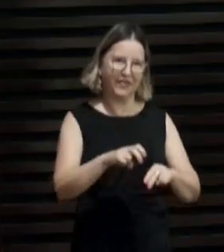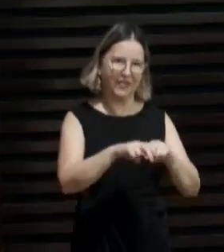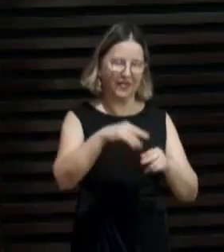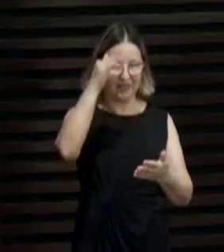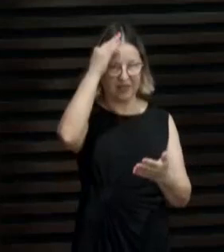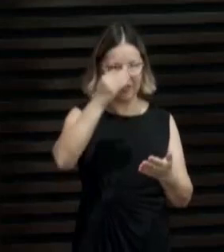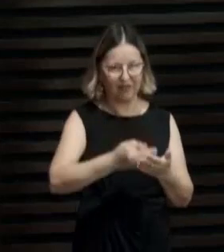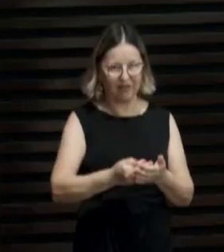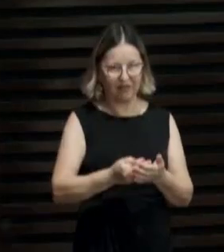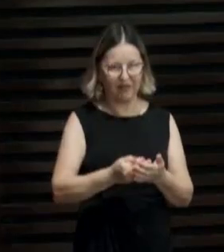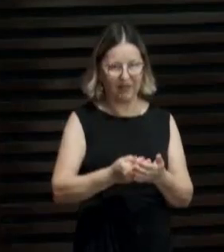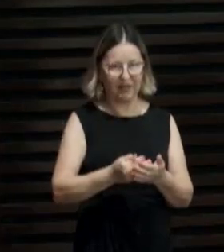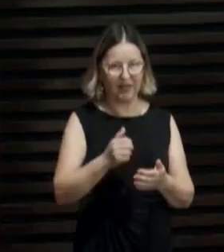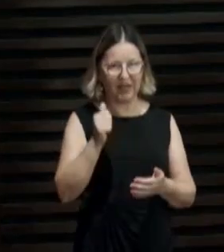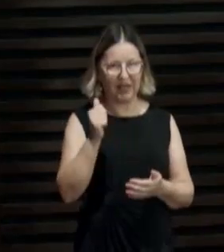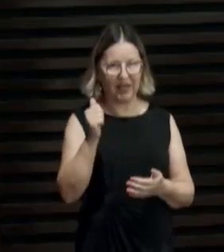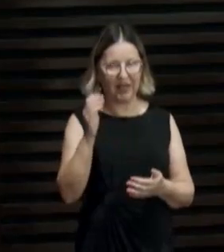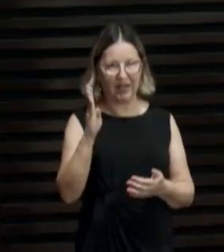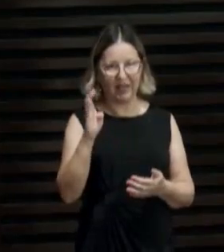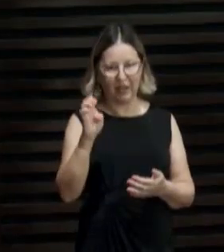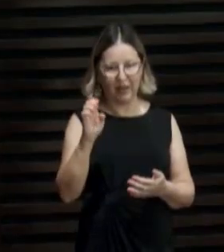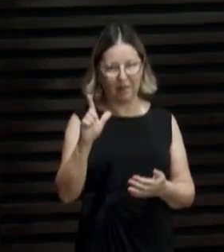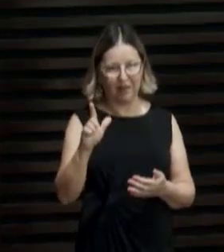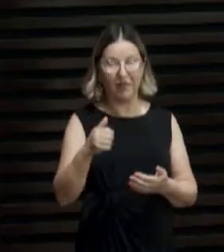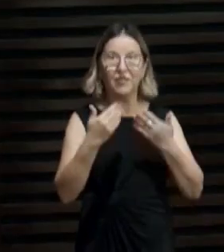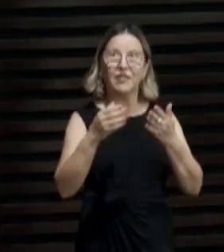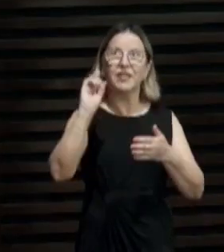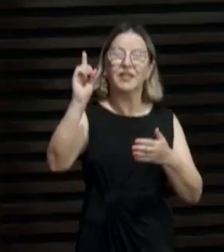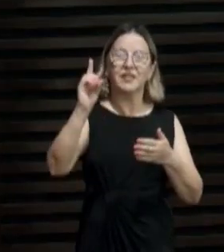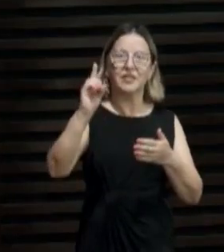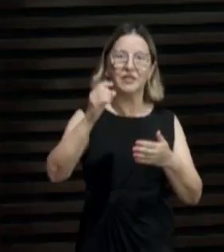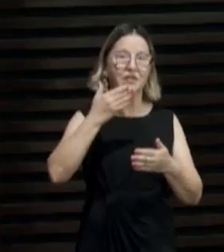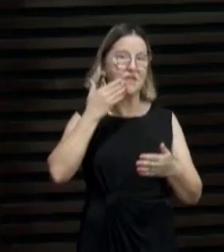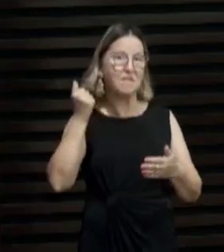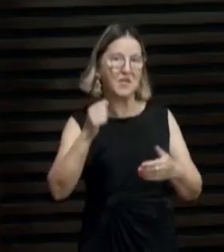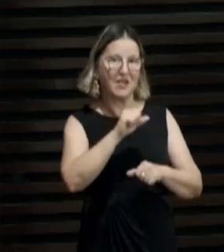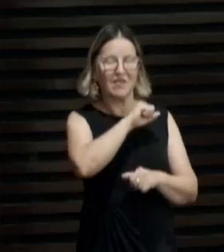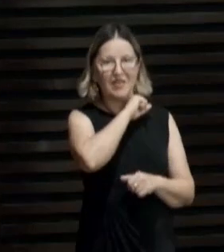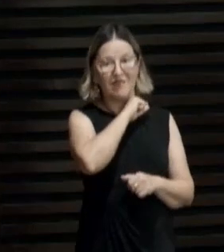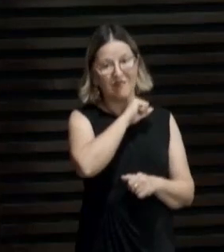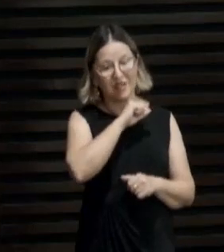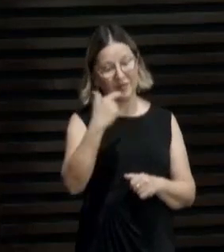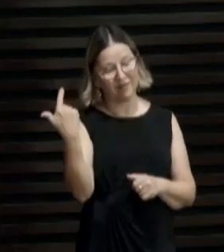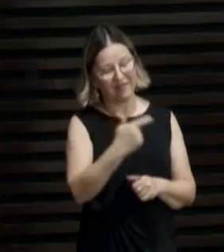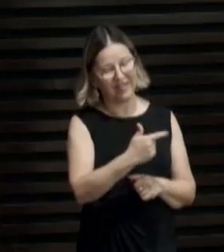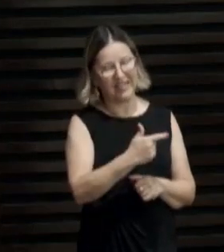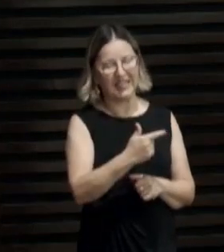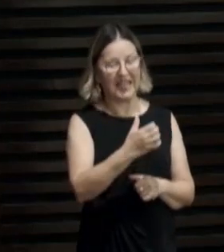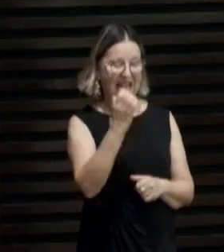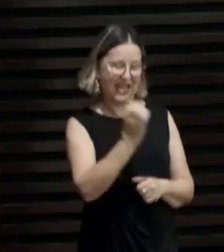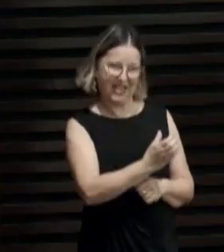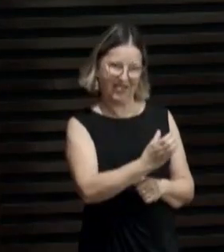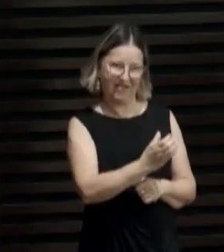fé, Abel ofereceu a Deus mais excelente sacrifício do que Caim, pelo qual obteve testemunho de ser